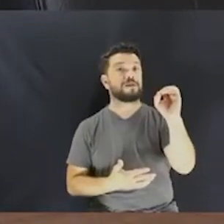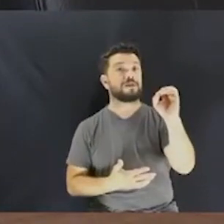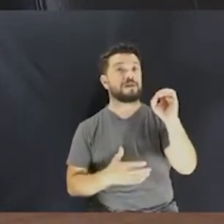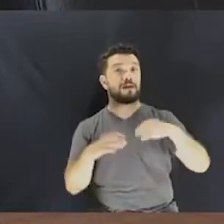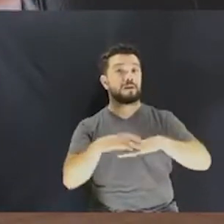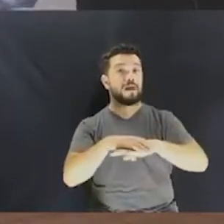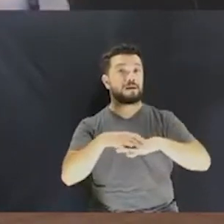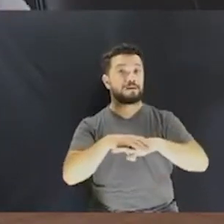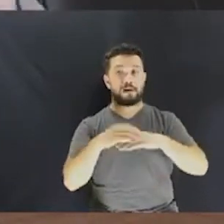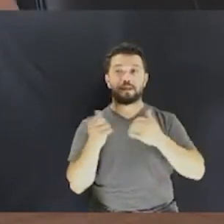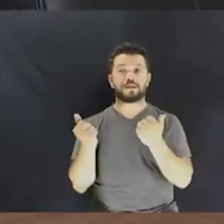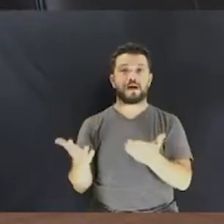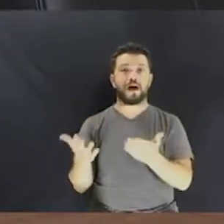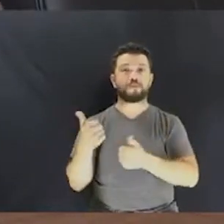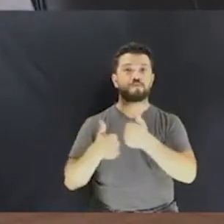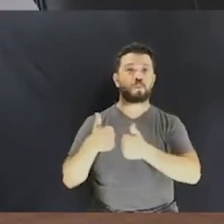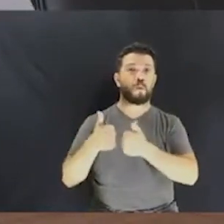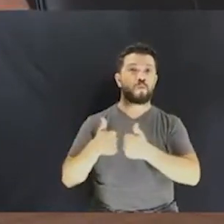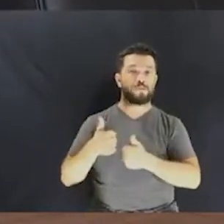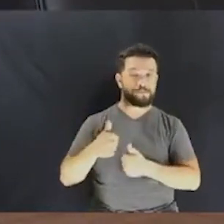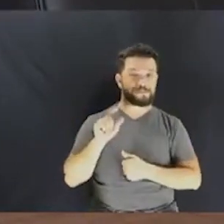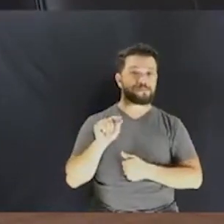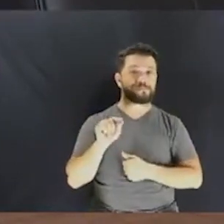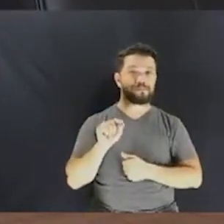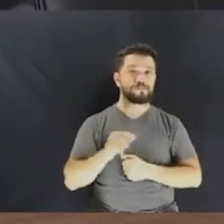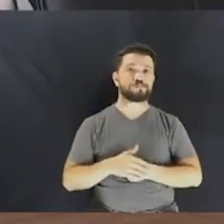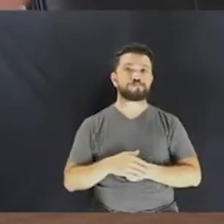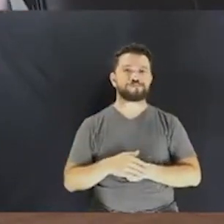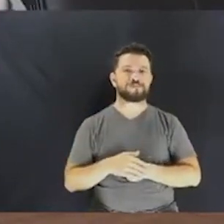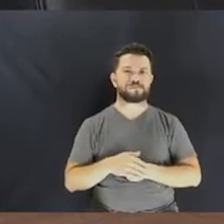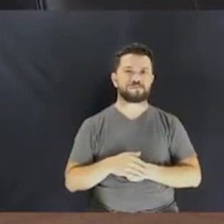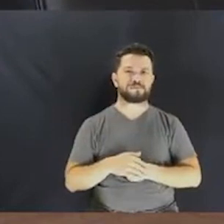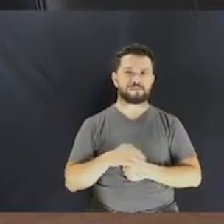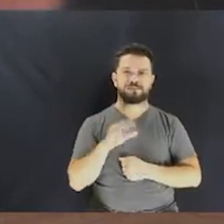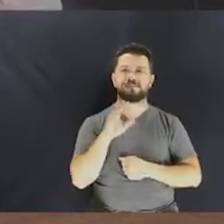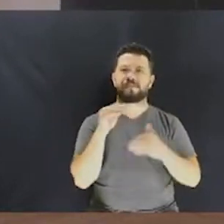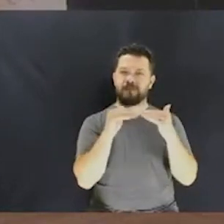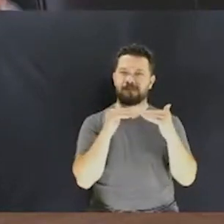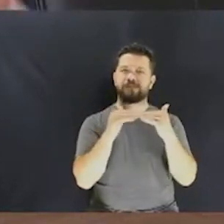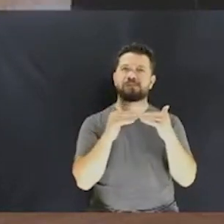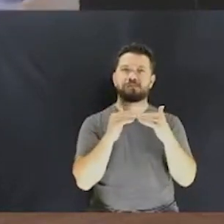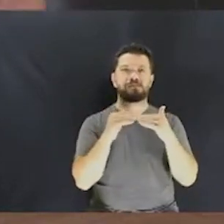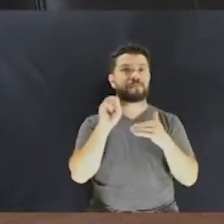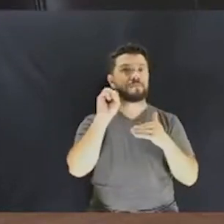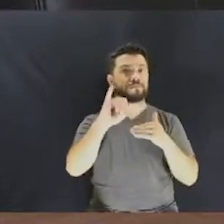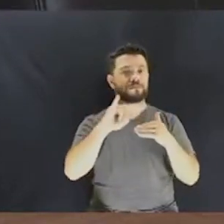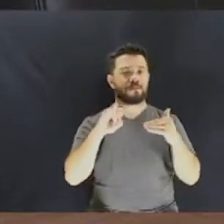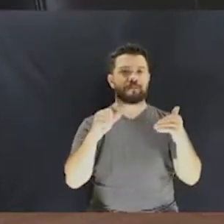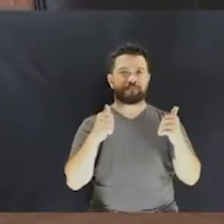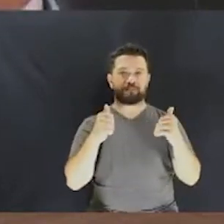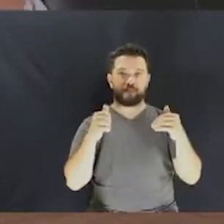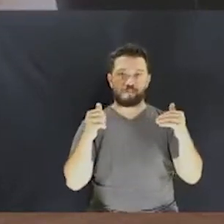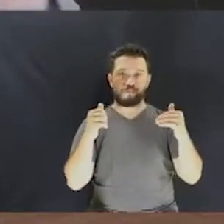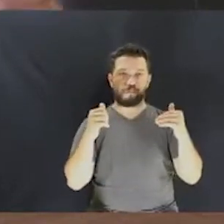assim, esse projeto, com certeza, bem como disse o vereador Leônidas, sendo efetivo, lá na ponta, com certeza,